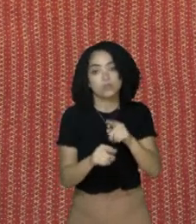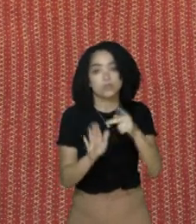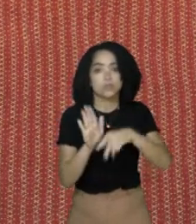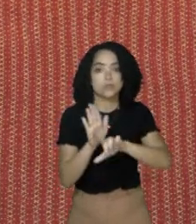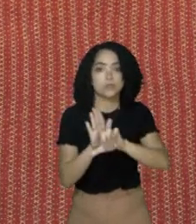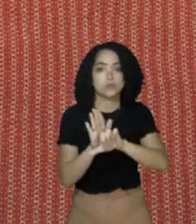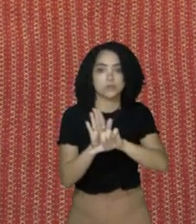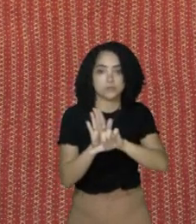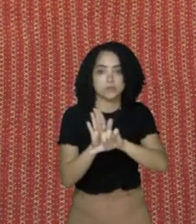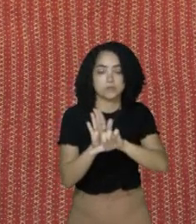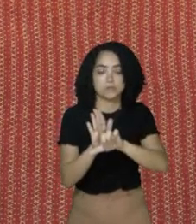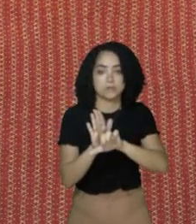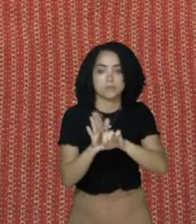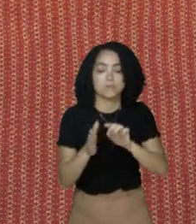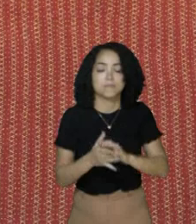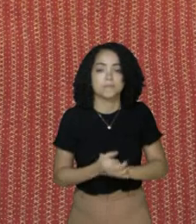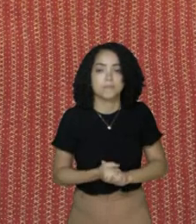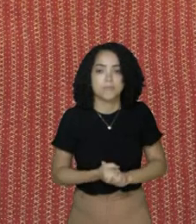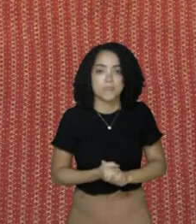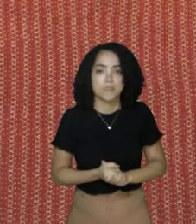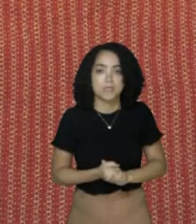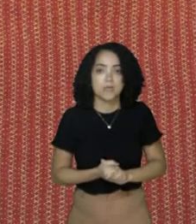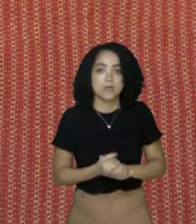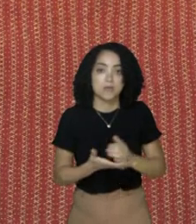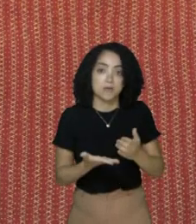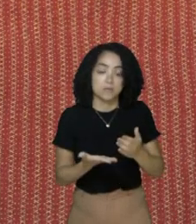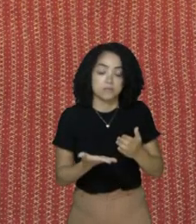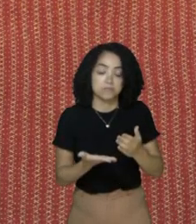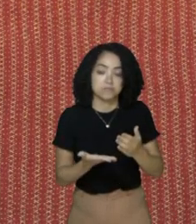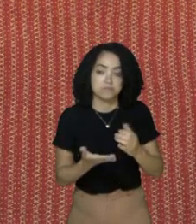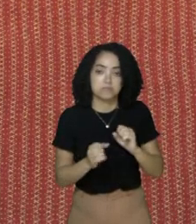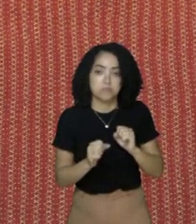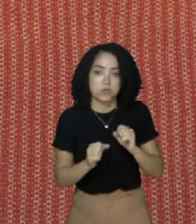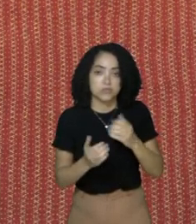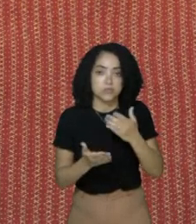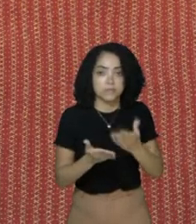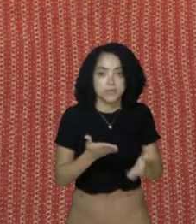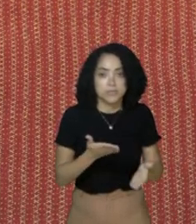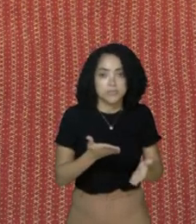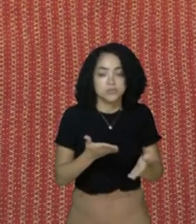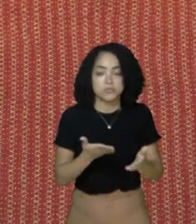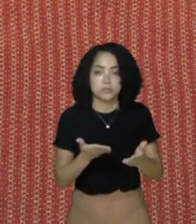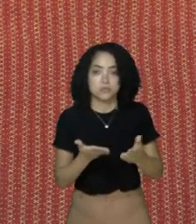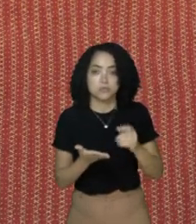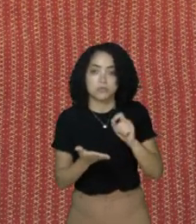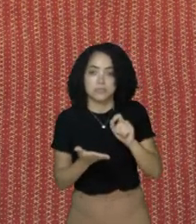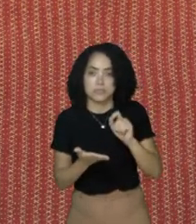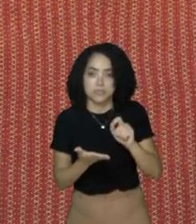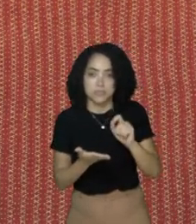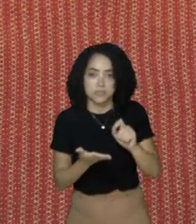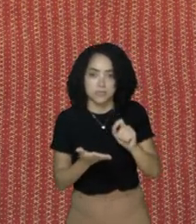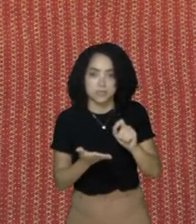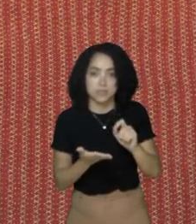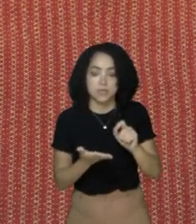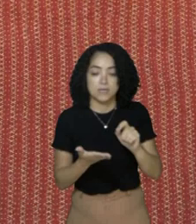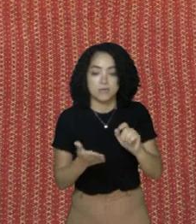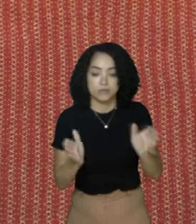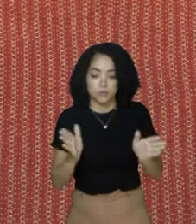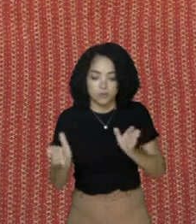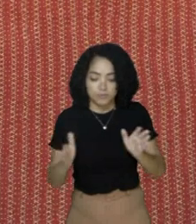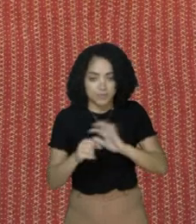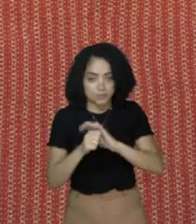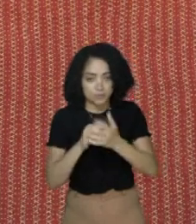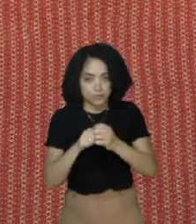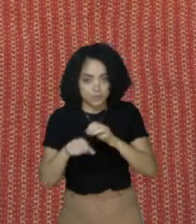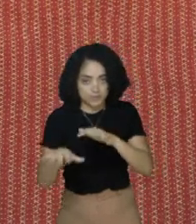totalmente constitucional. Pode ter perdido o objeto, né, já que se tratava de algo da pandemia, né, que